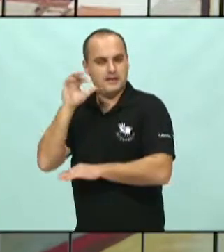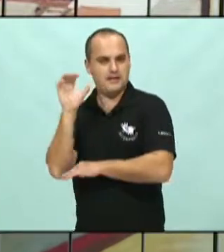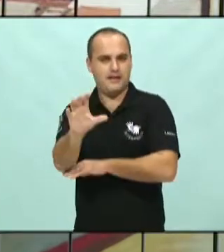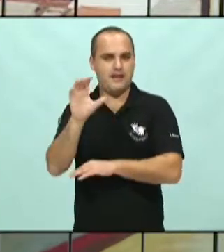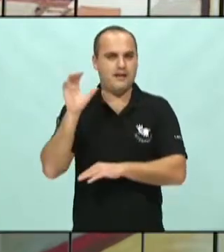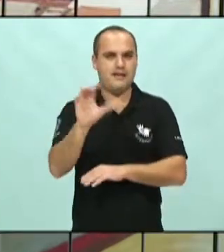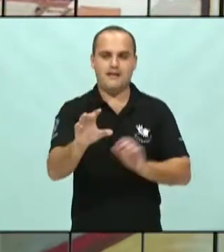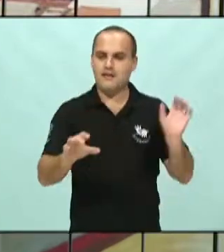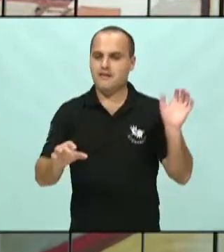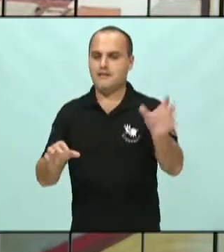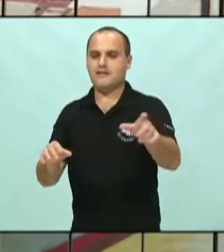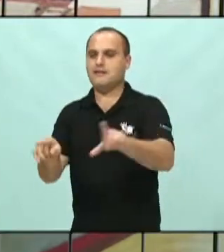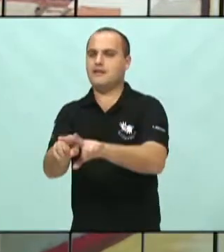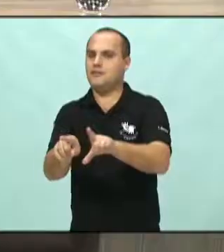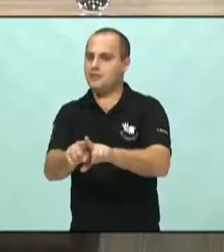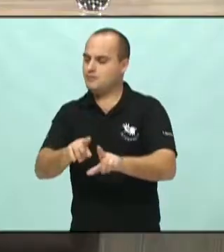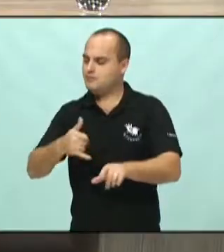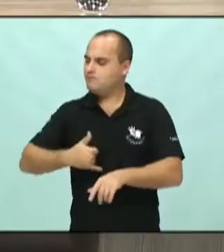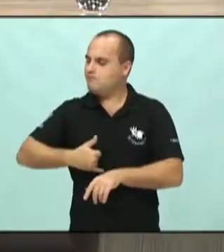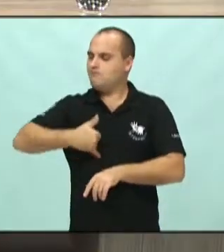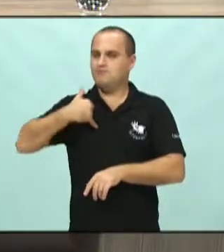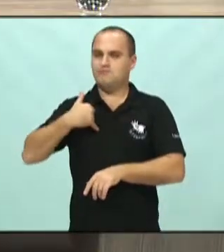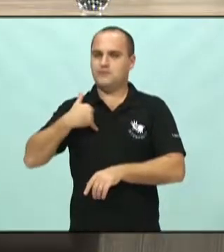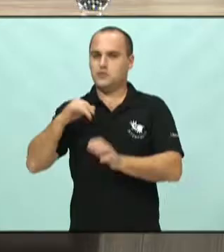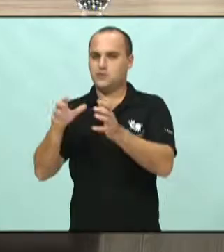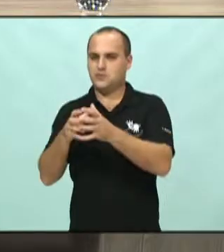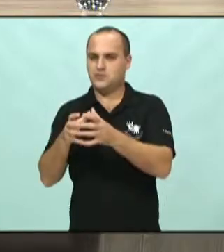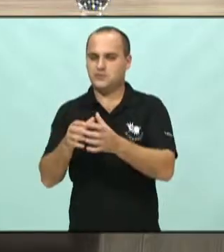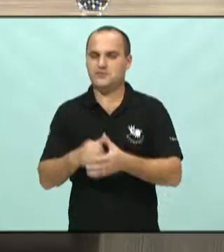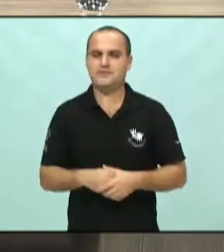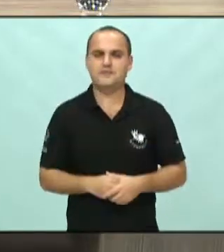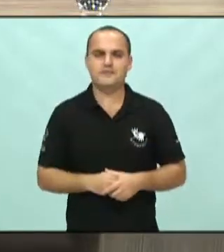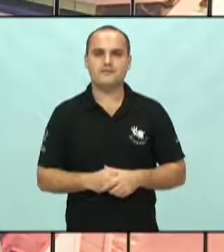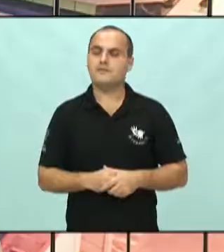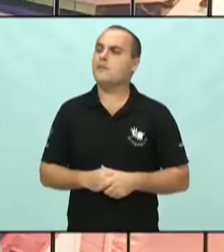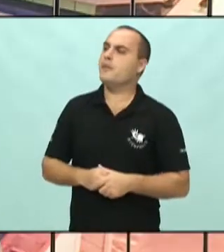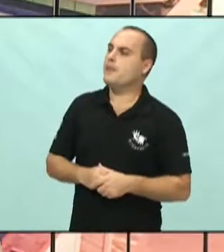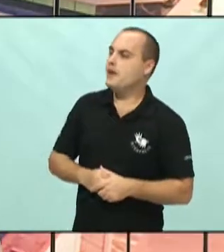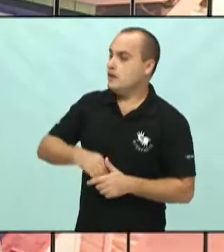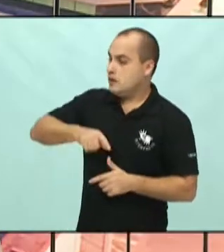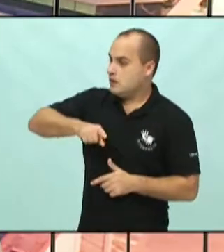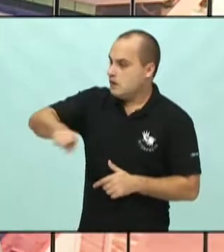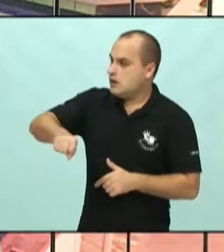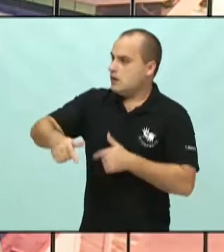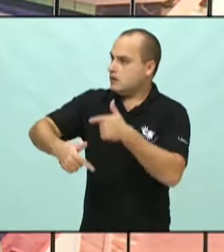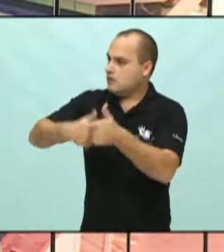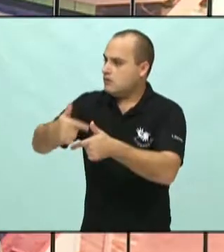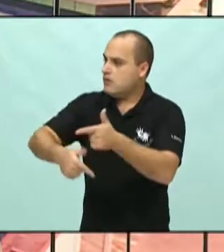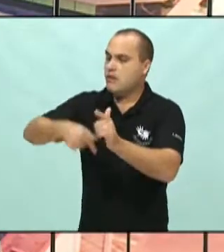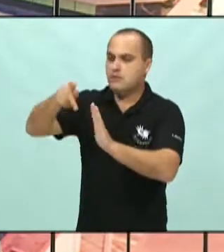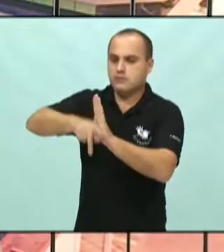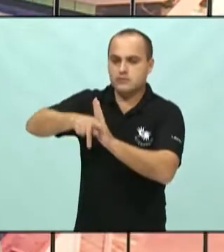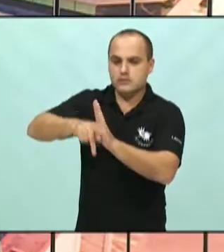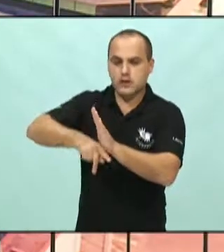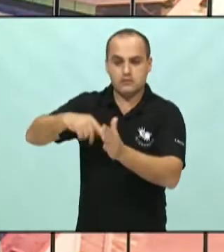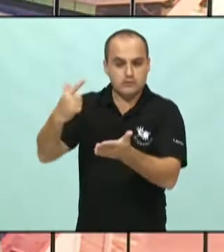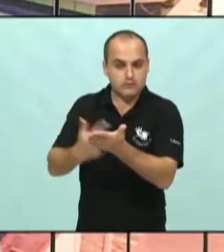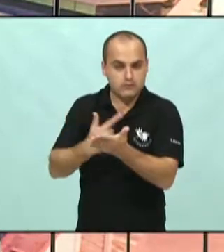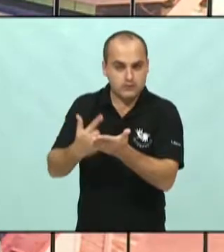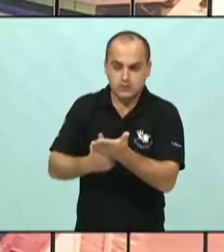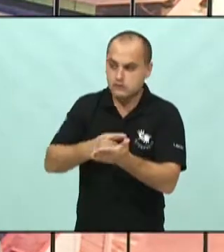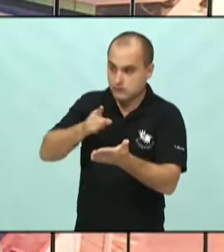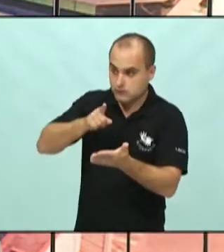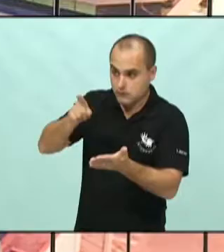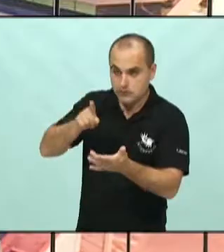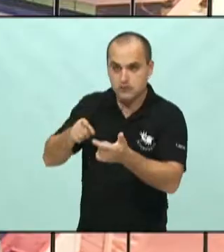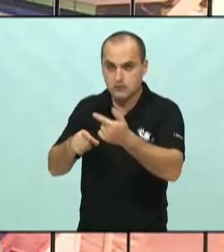um motivo de orgulho para o clube, né. Fernando, para desenvolver esse trabalho, esse projeto do livro, você teve que